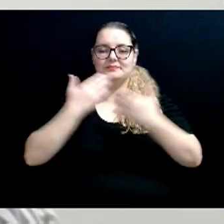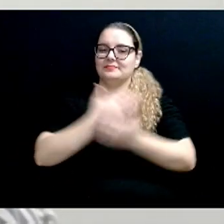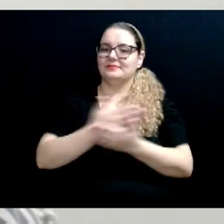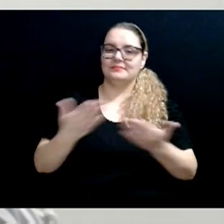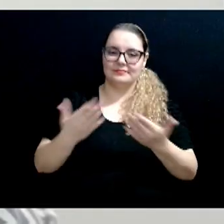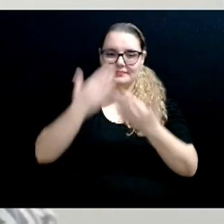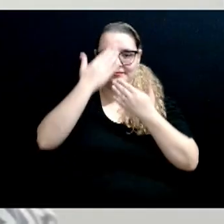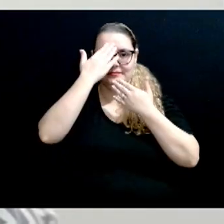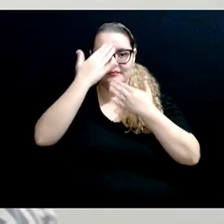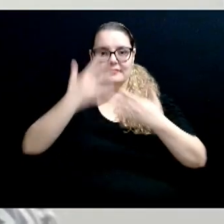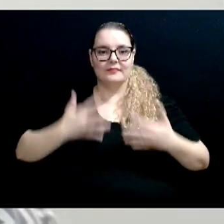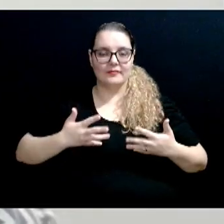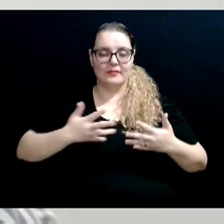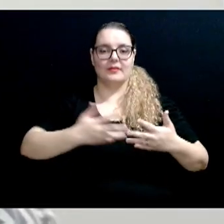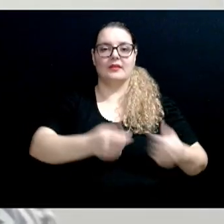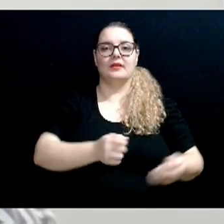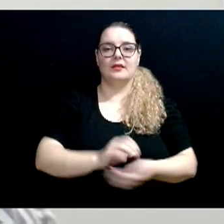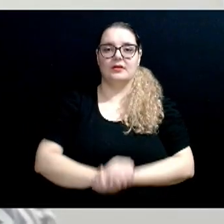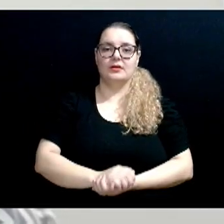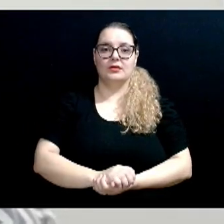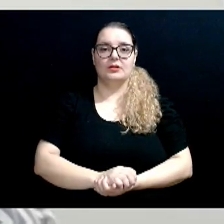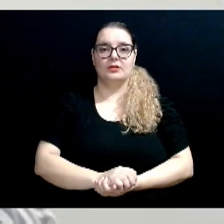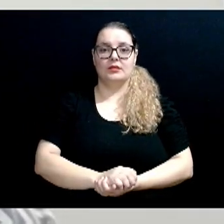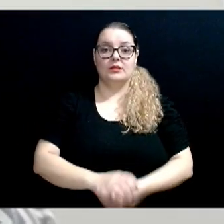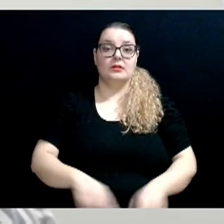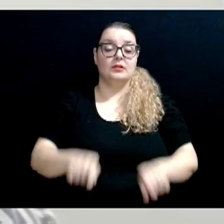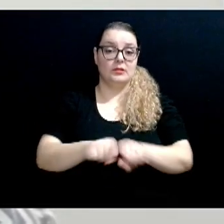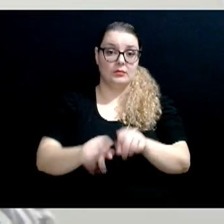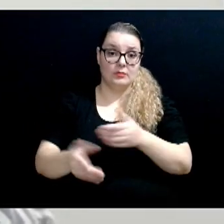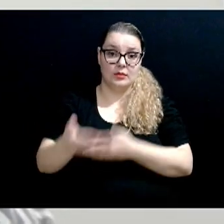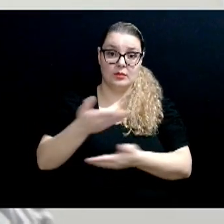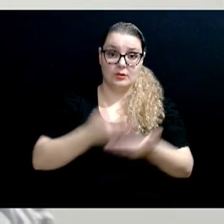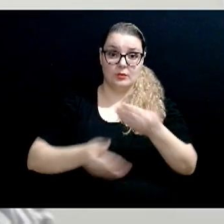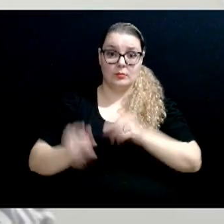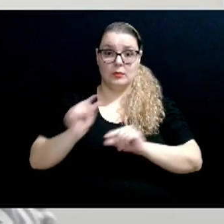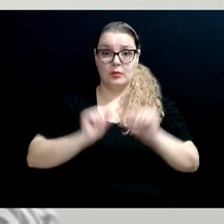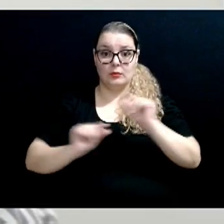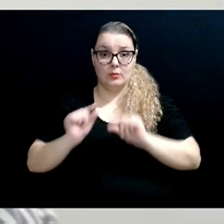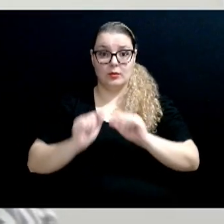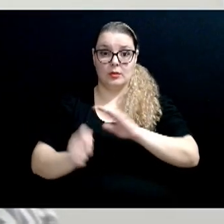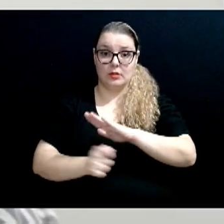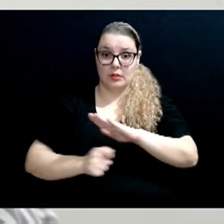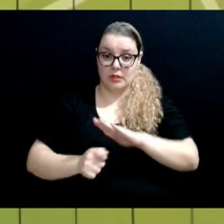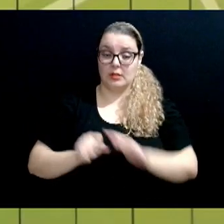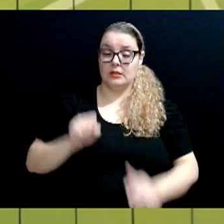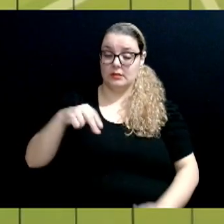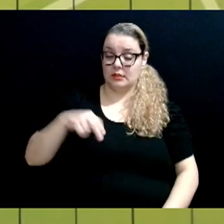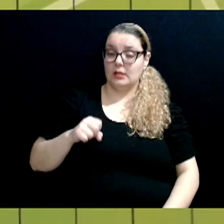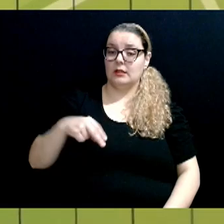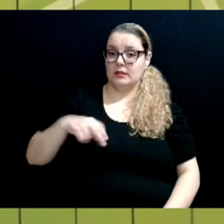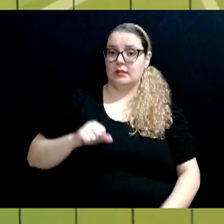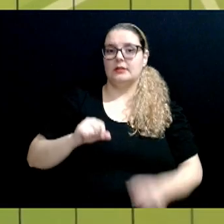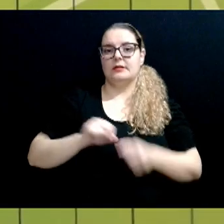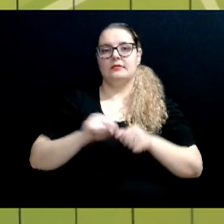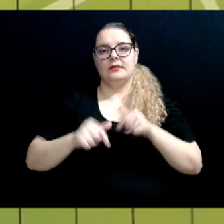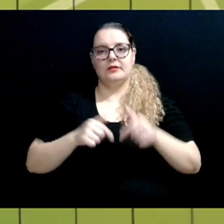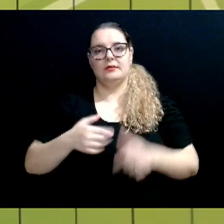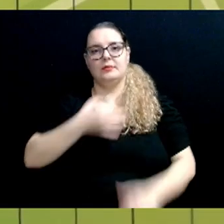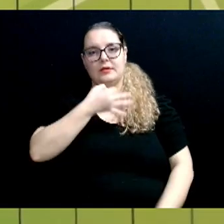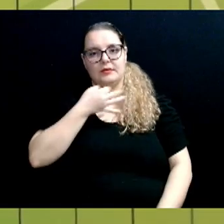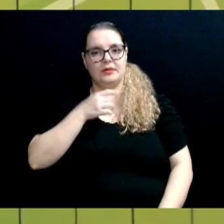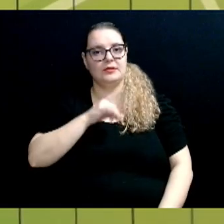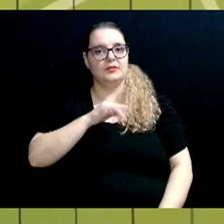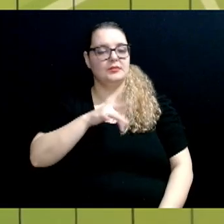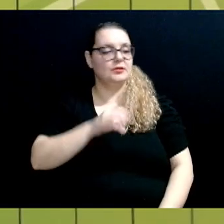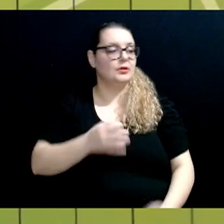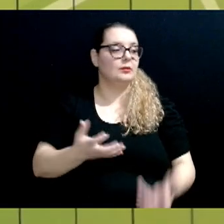convite. Prazer também poder compartilhar aí um pouquinho de como que a Sanasa tem feito esse trabalho. Perfeito. Diego, para a gente começar, eu queria que você